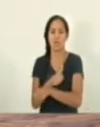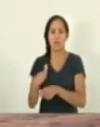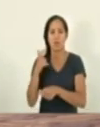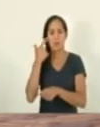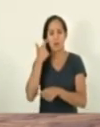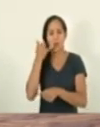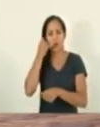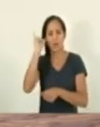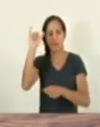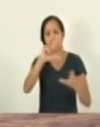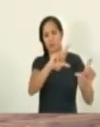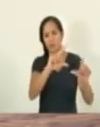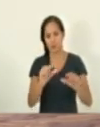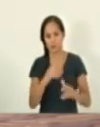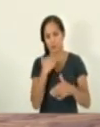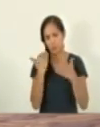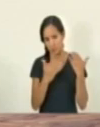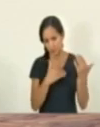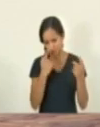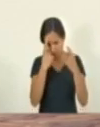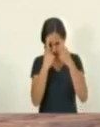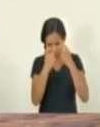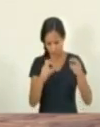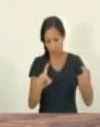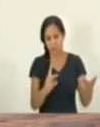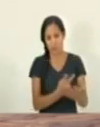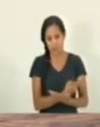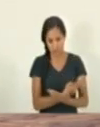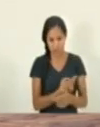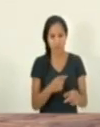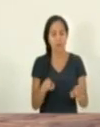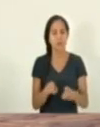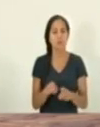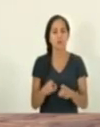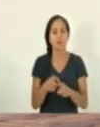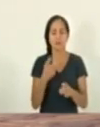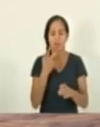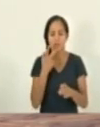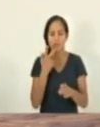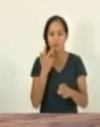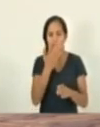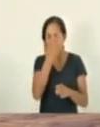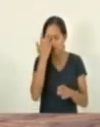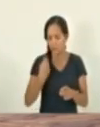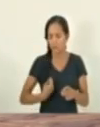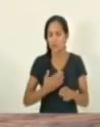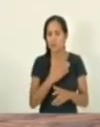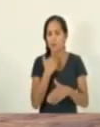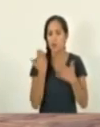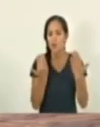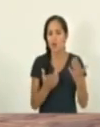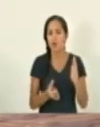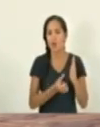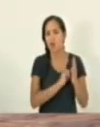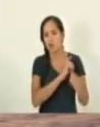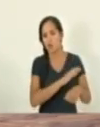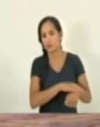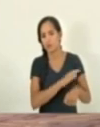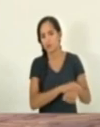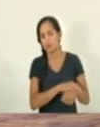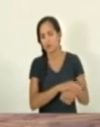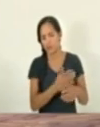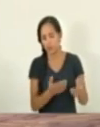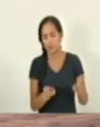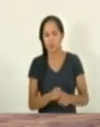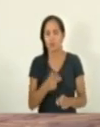tão violento. Da mesma forma que falamos sobre o fim tão precoce das vidas, falamos sobre as situações